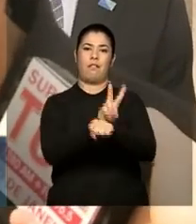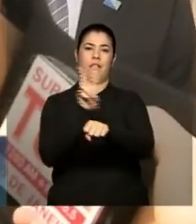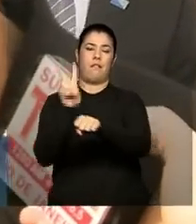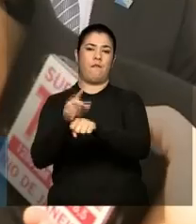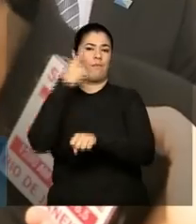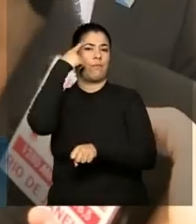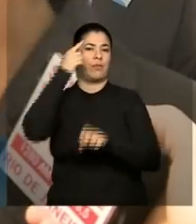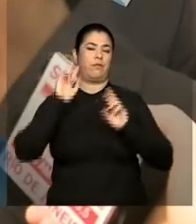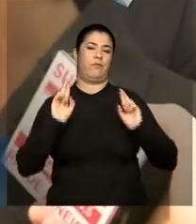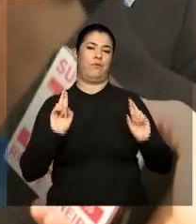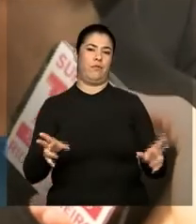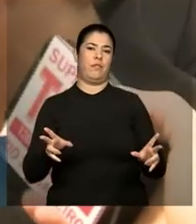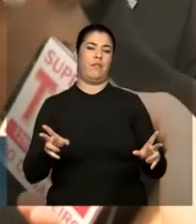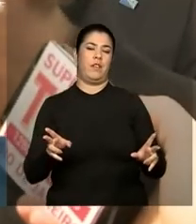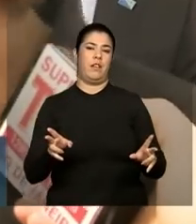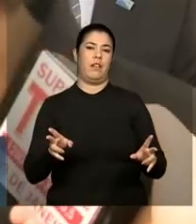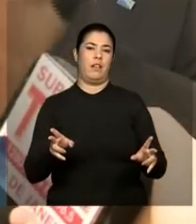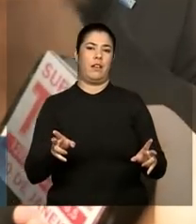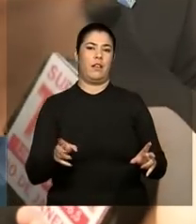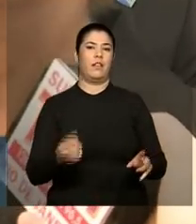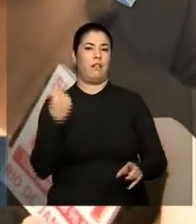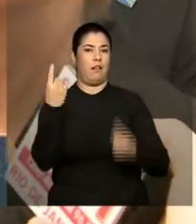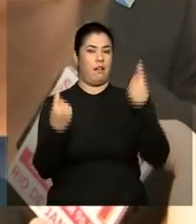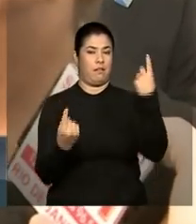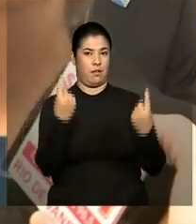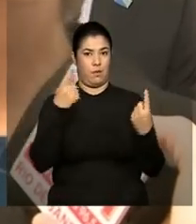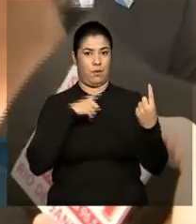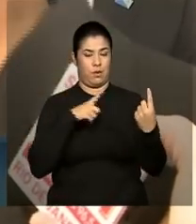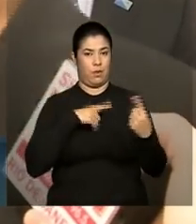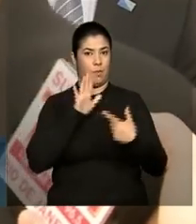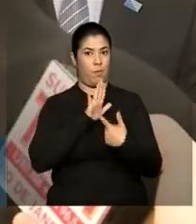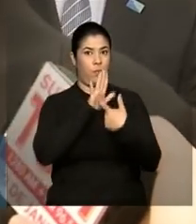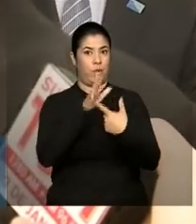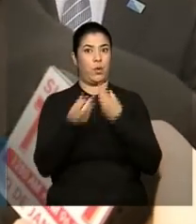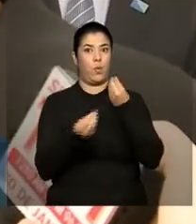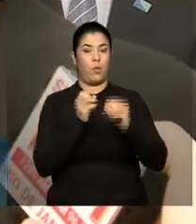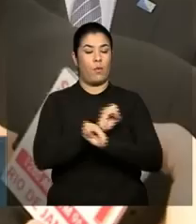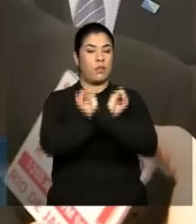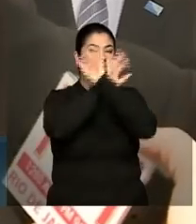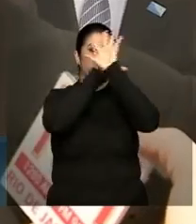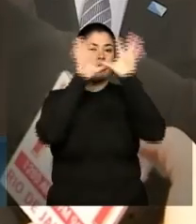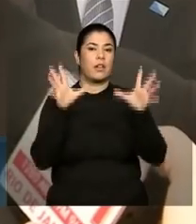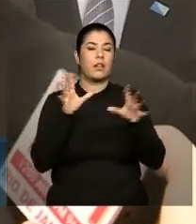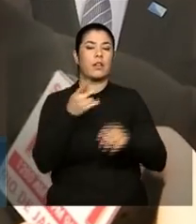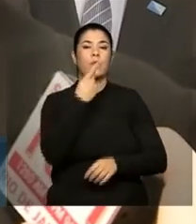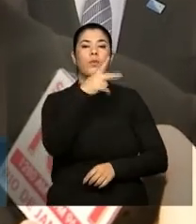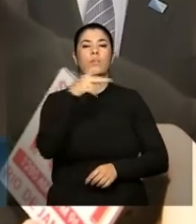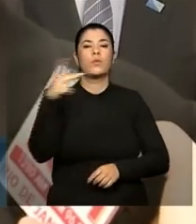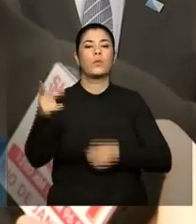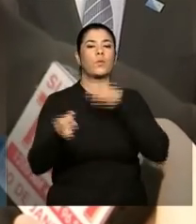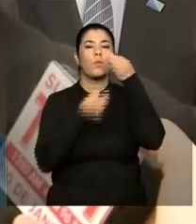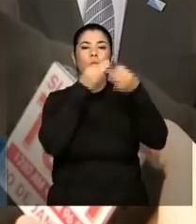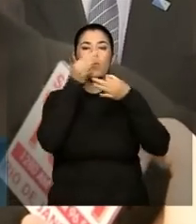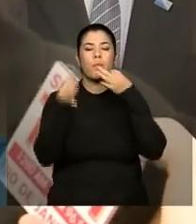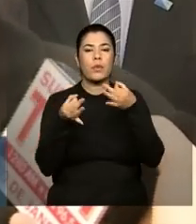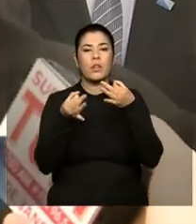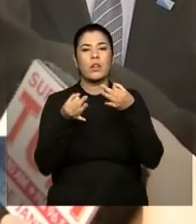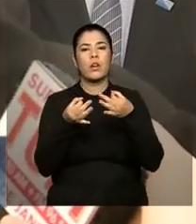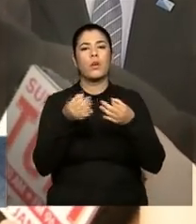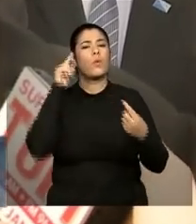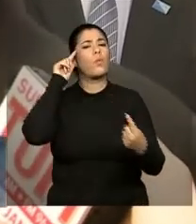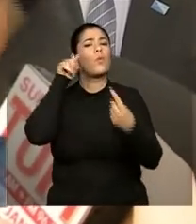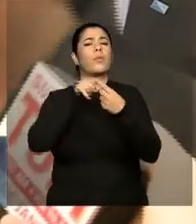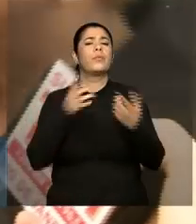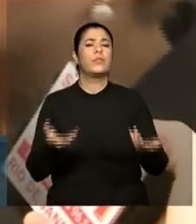claras. Os diferentes agentes e participantes têm de mostrar com clareza quais são as posições que têm e o que